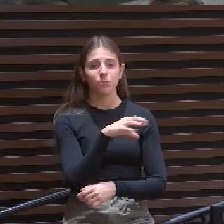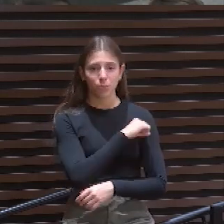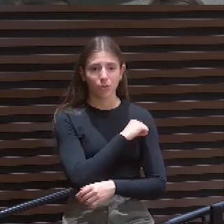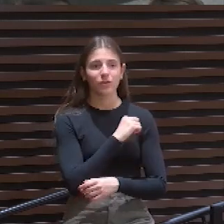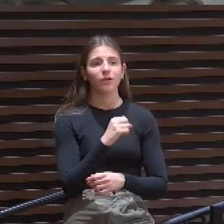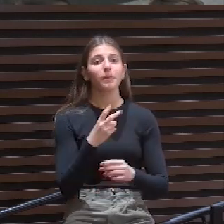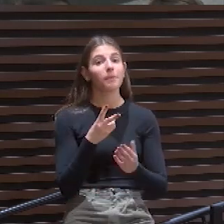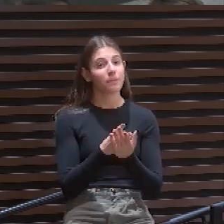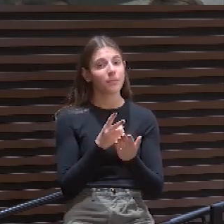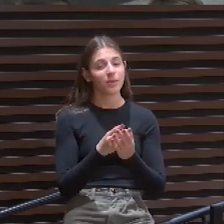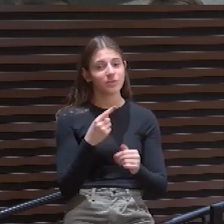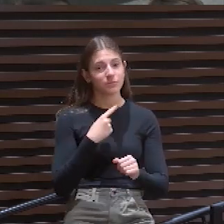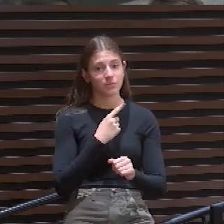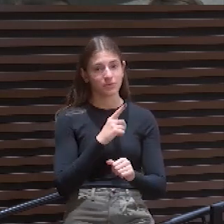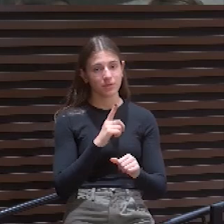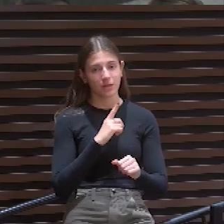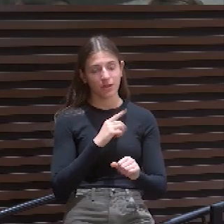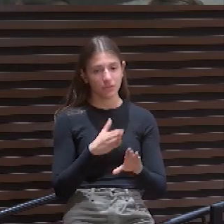sentença.